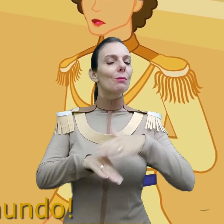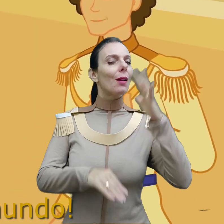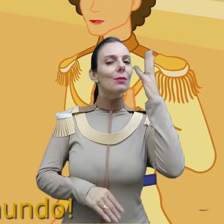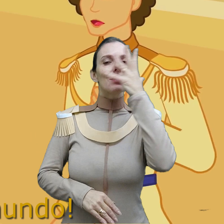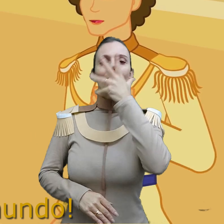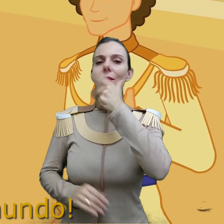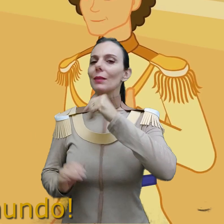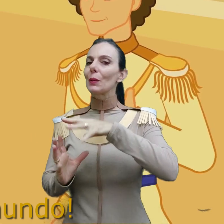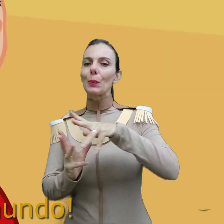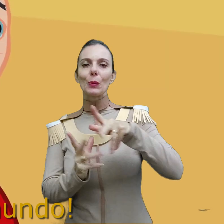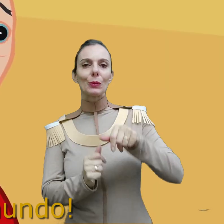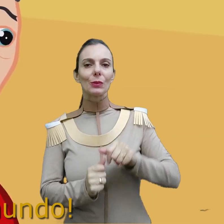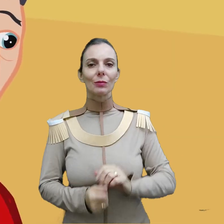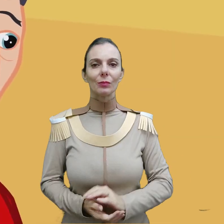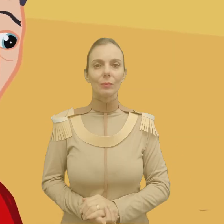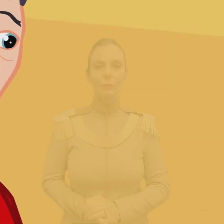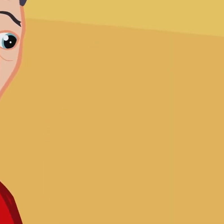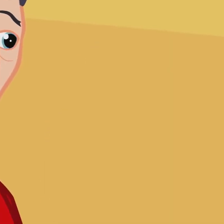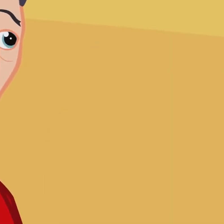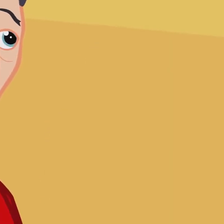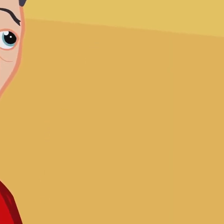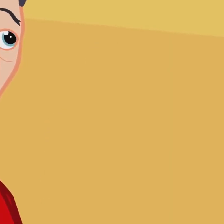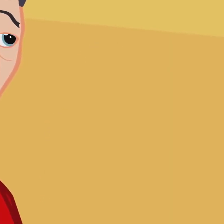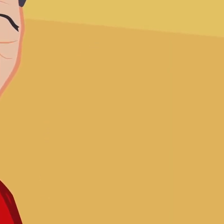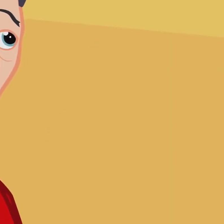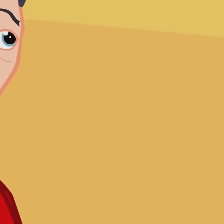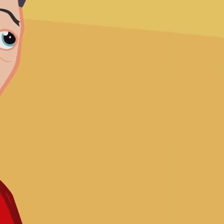voz mais bonita do mundo.